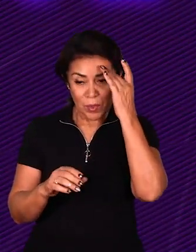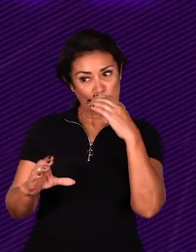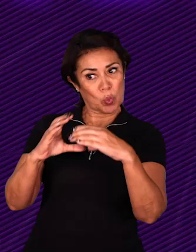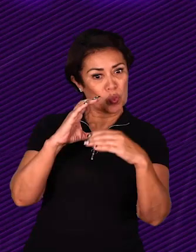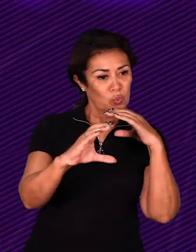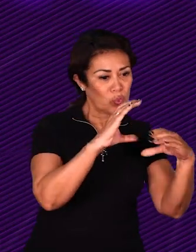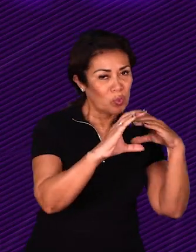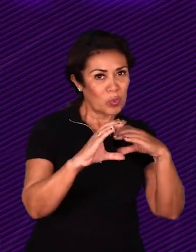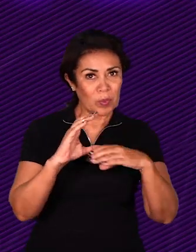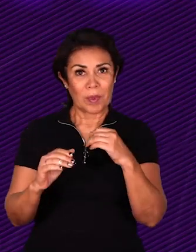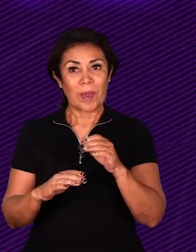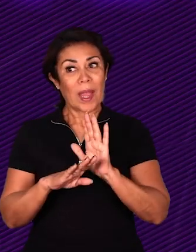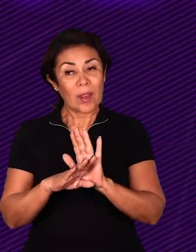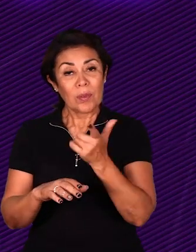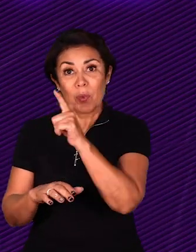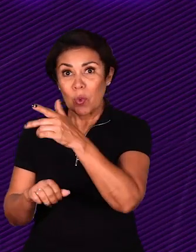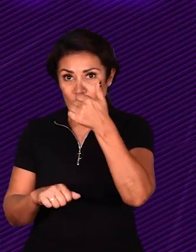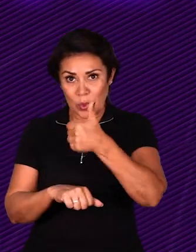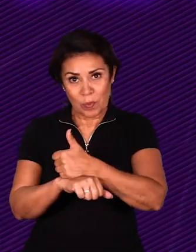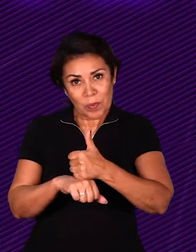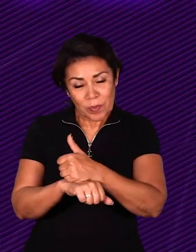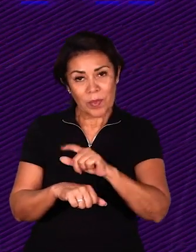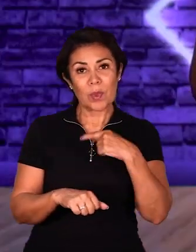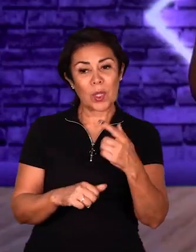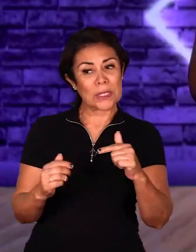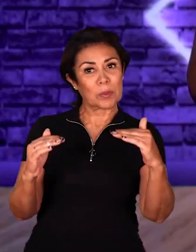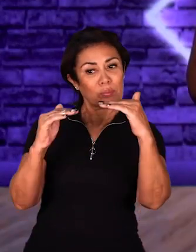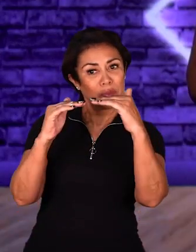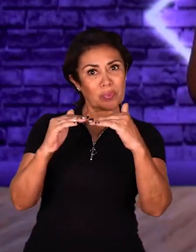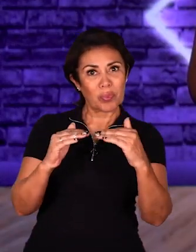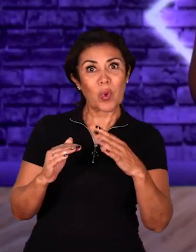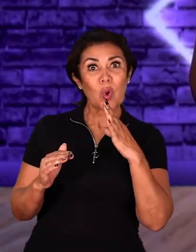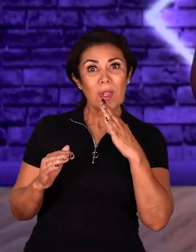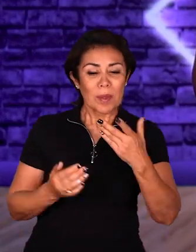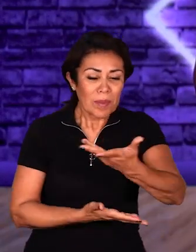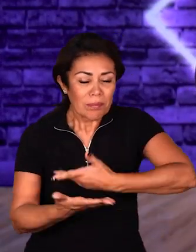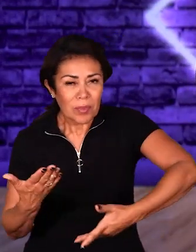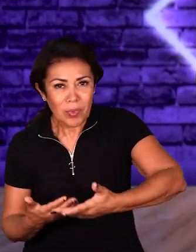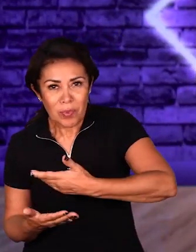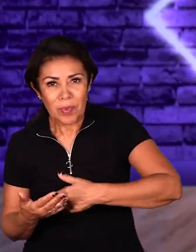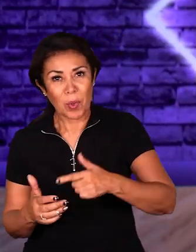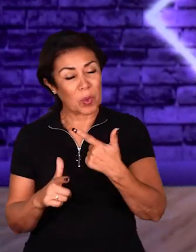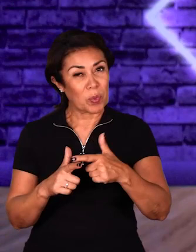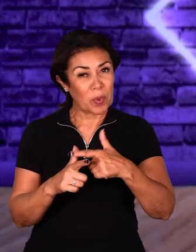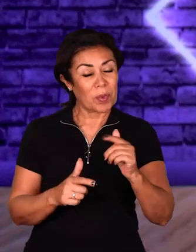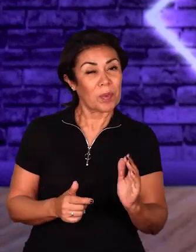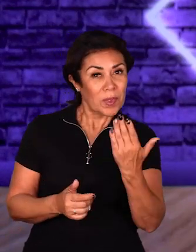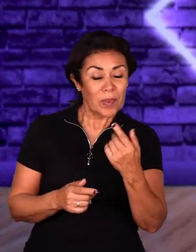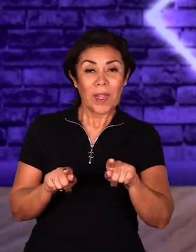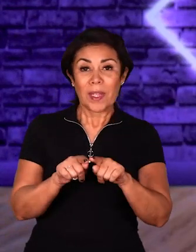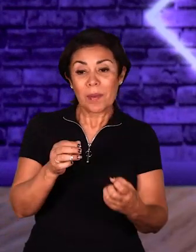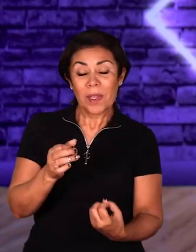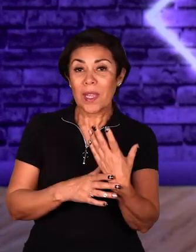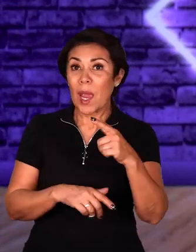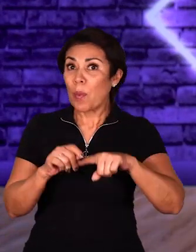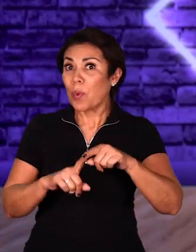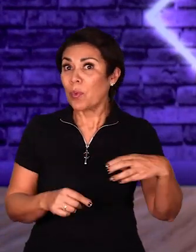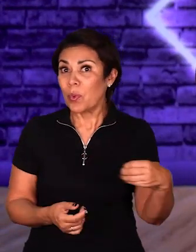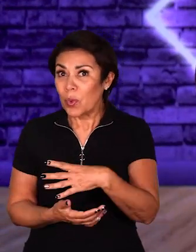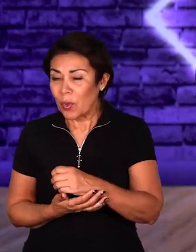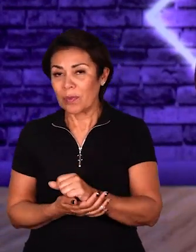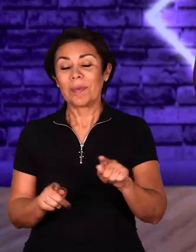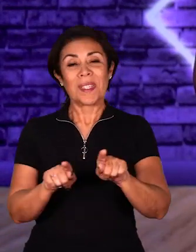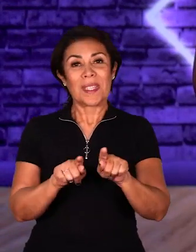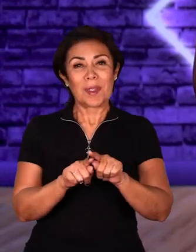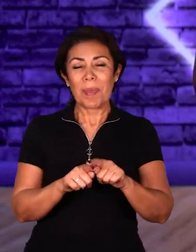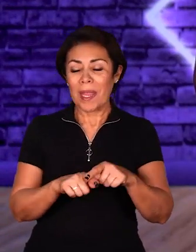com computadores, mas também com as pessoas. Ninguém sabe de tudo, mas colaborando com outros profissionais, nós conseguimos combinar nossos conhecimentos para resolver